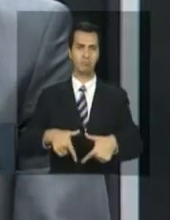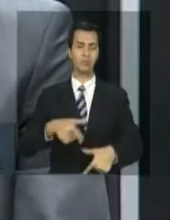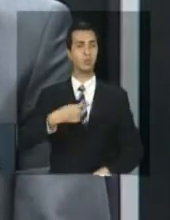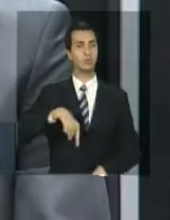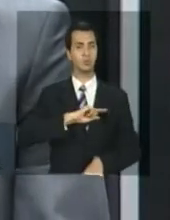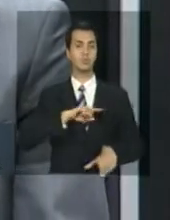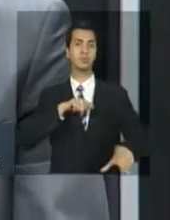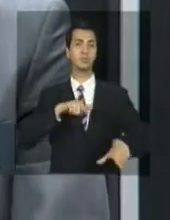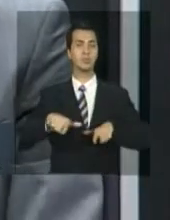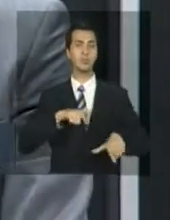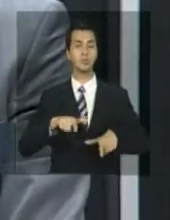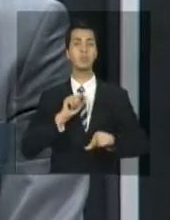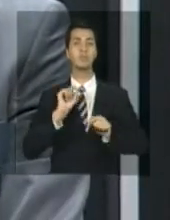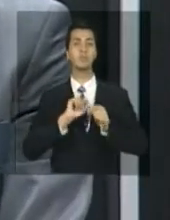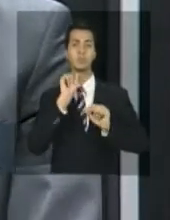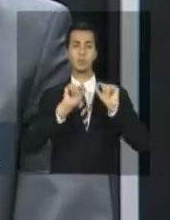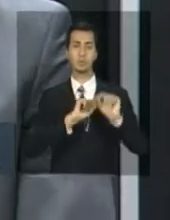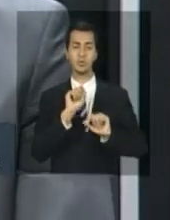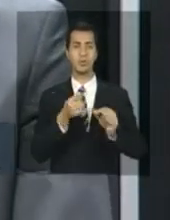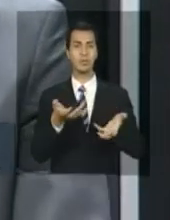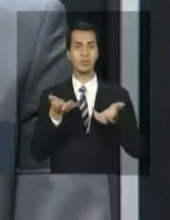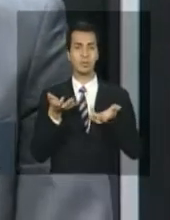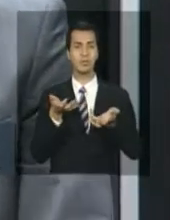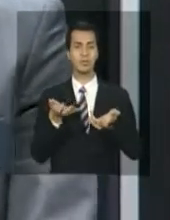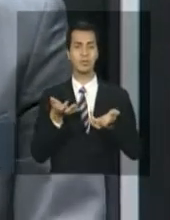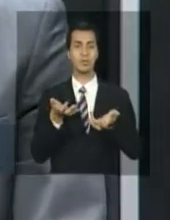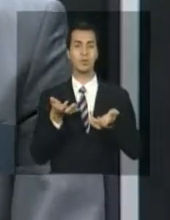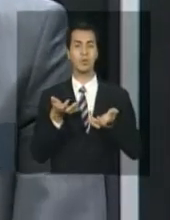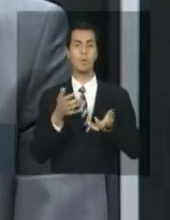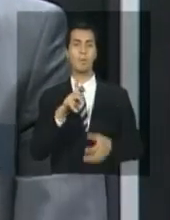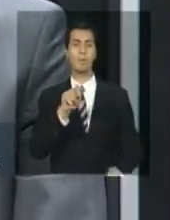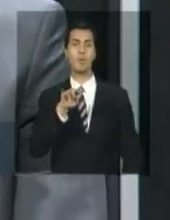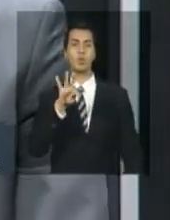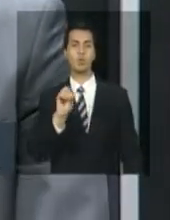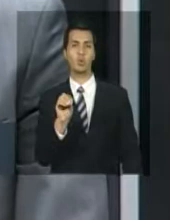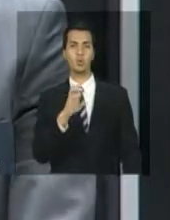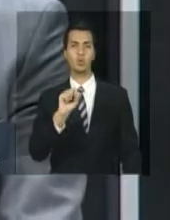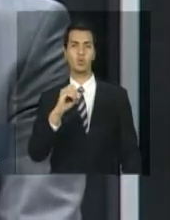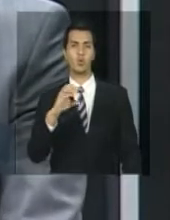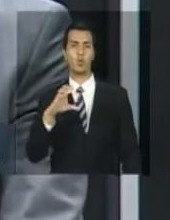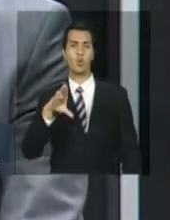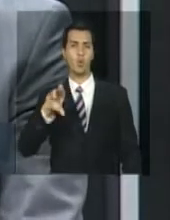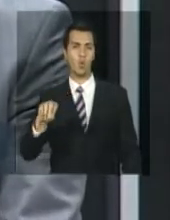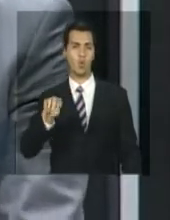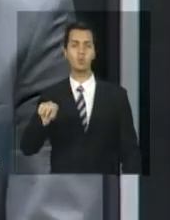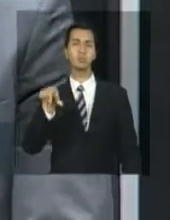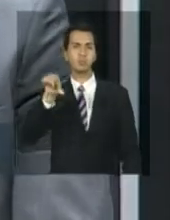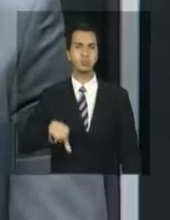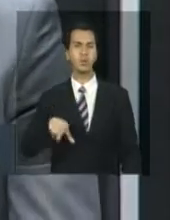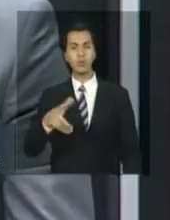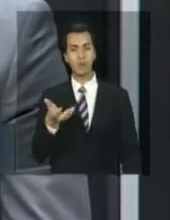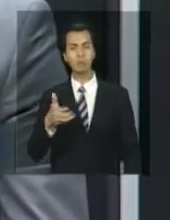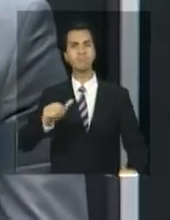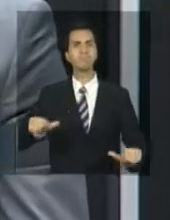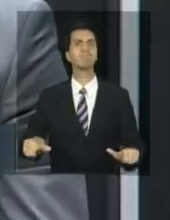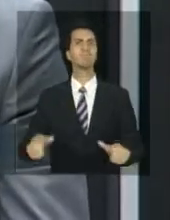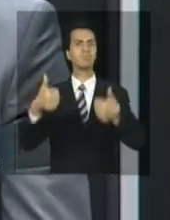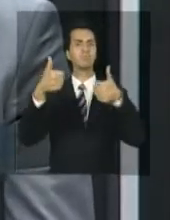as ações para mudar a realidade dos prontos-socorros brasileiros de 11